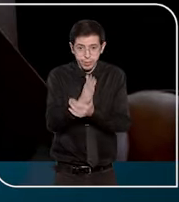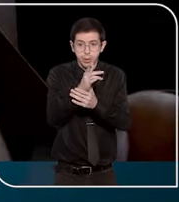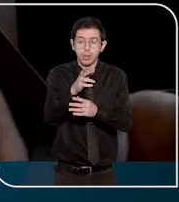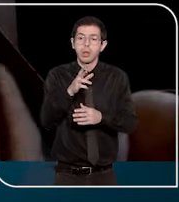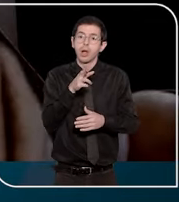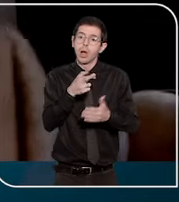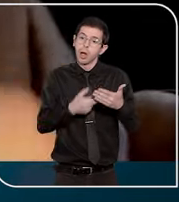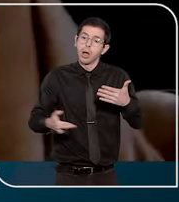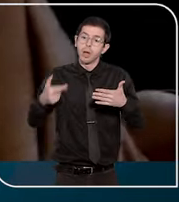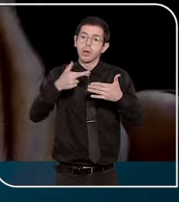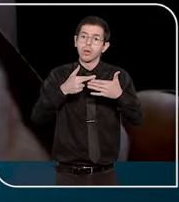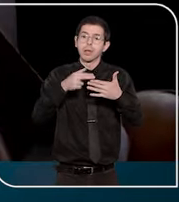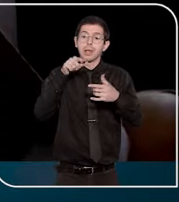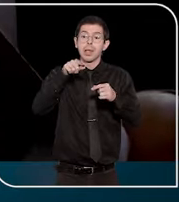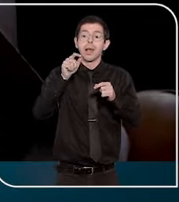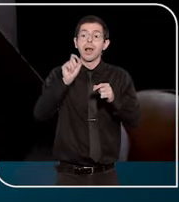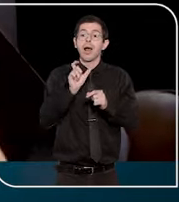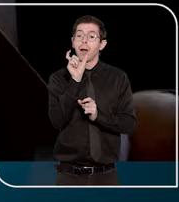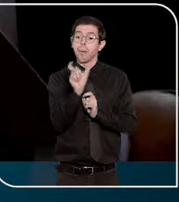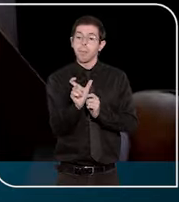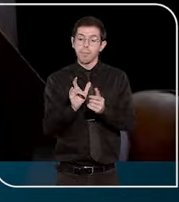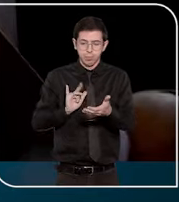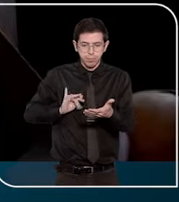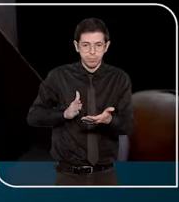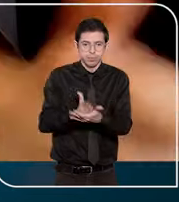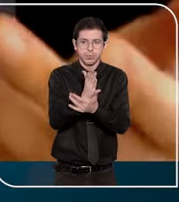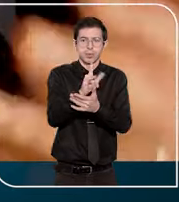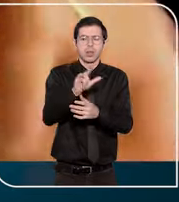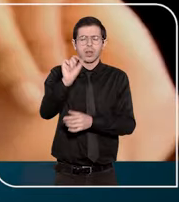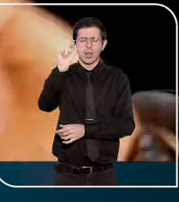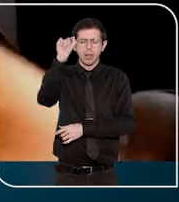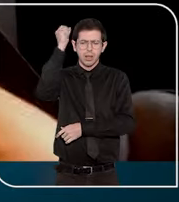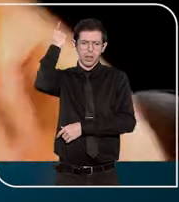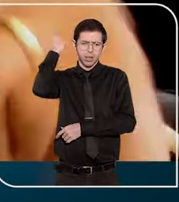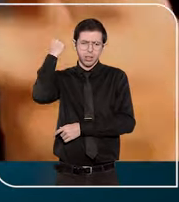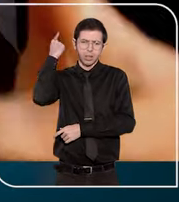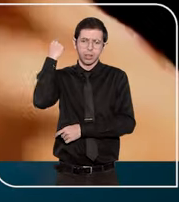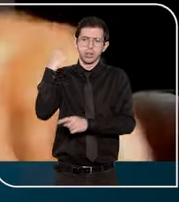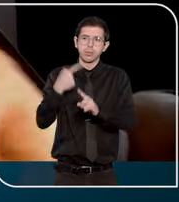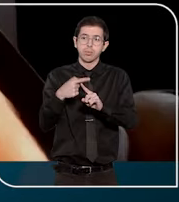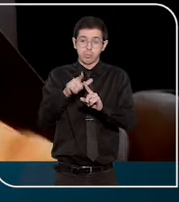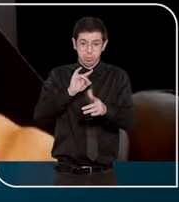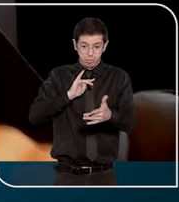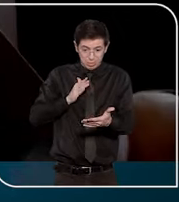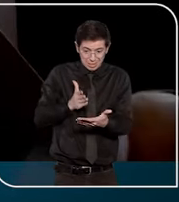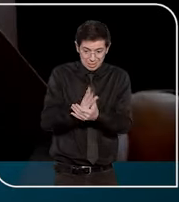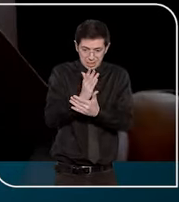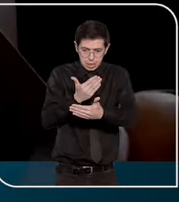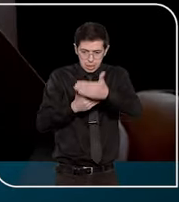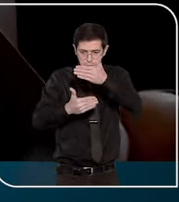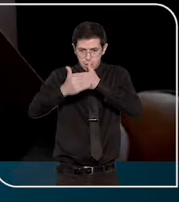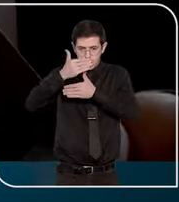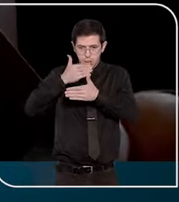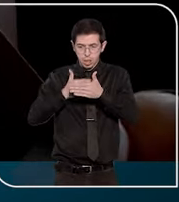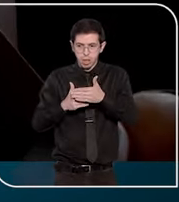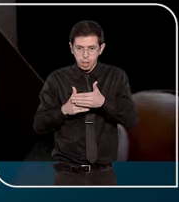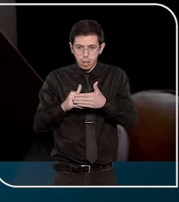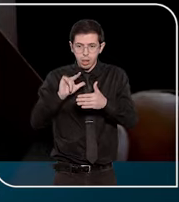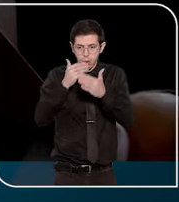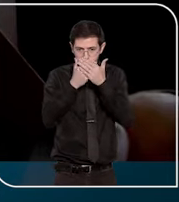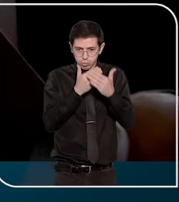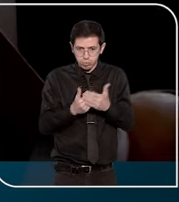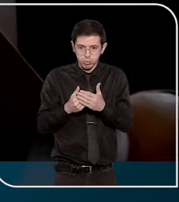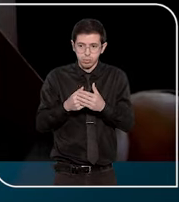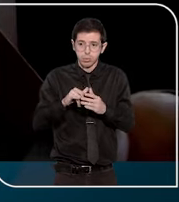palavra admissibilidade é uma palavra tradicional, é uma palavra antiga, porque esse juízo prévio de admissibilidade, ele é bastante antigo no